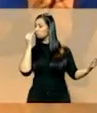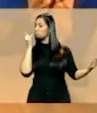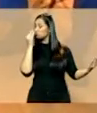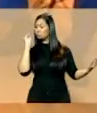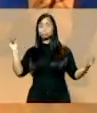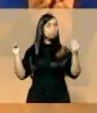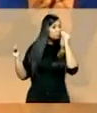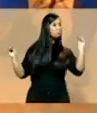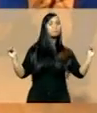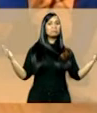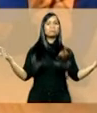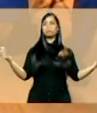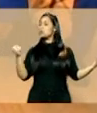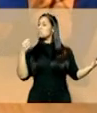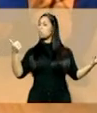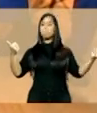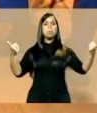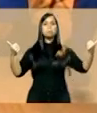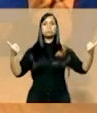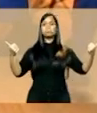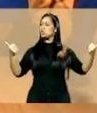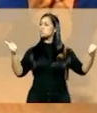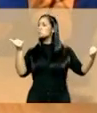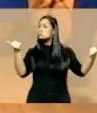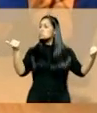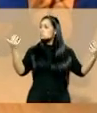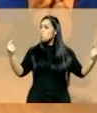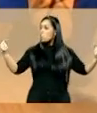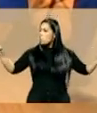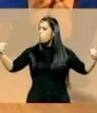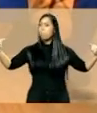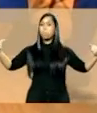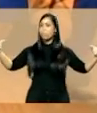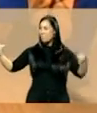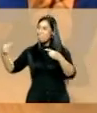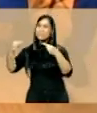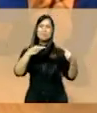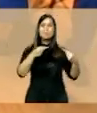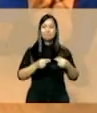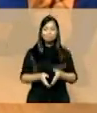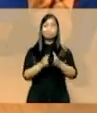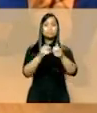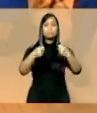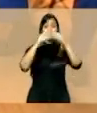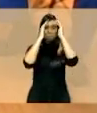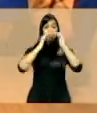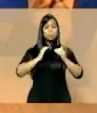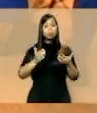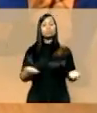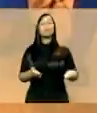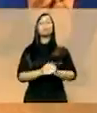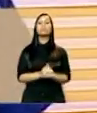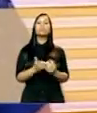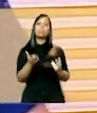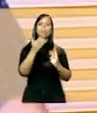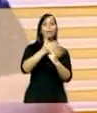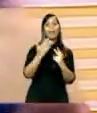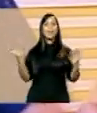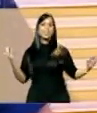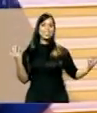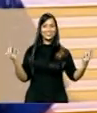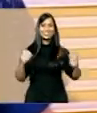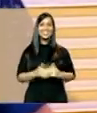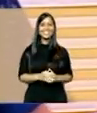me interessam, não são lados com os quais eu me identifico, né? E isso também precisa ser respeitado. Por falar em muro, isso me